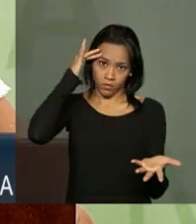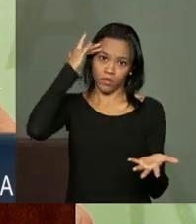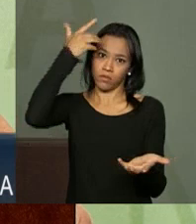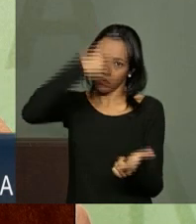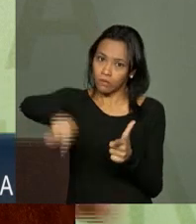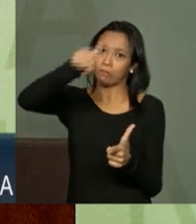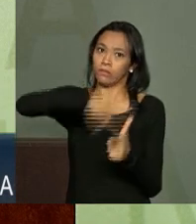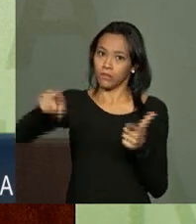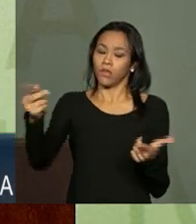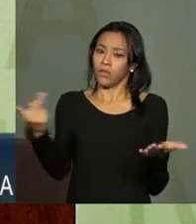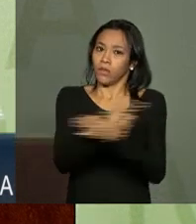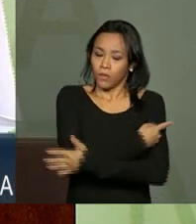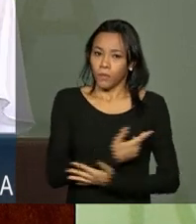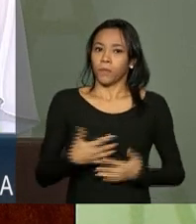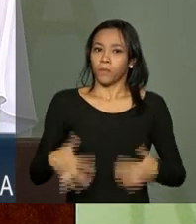problematizada.